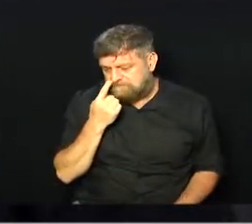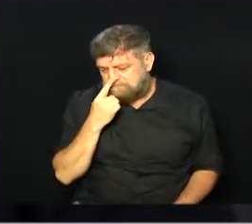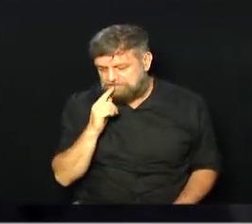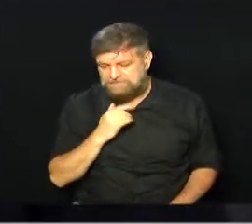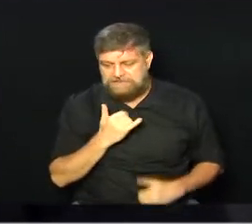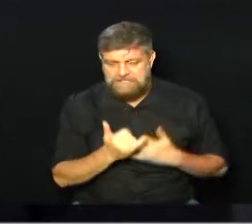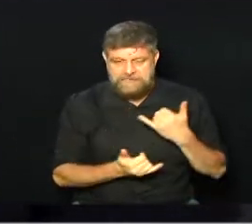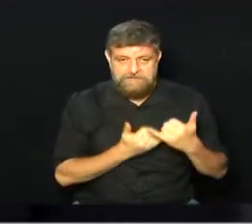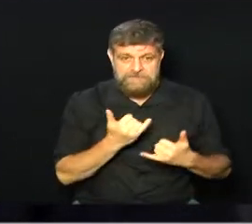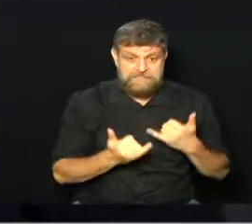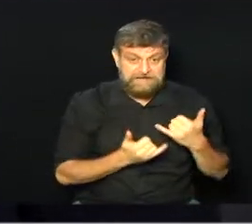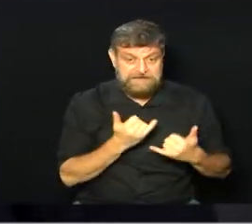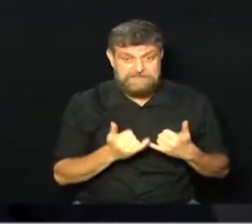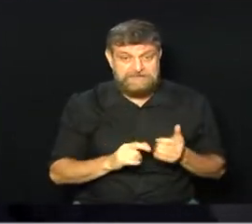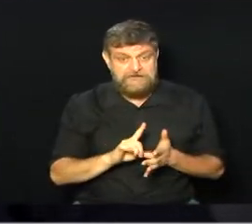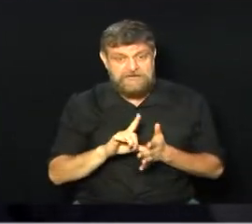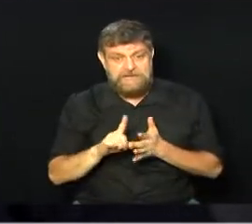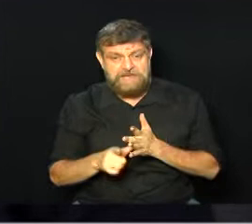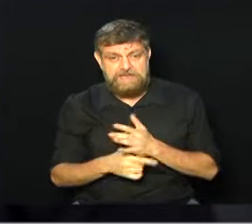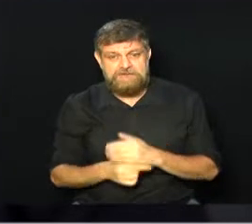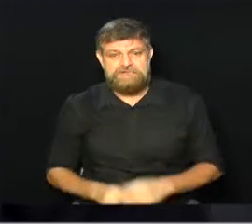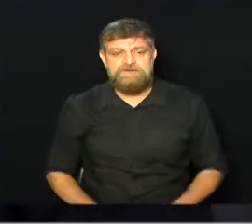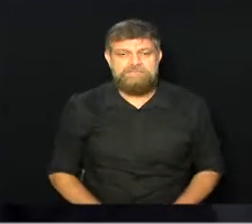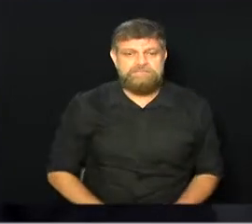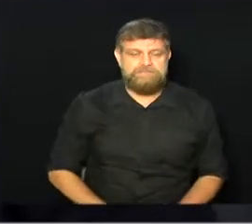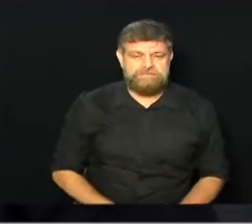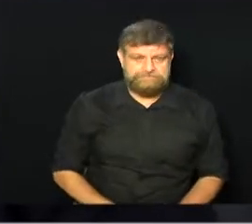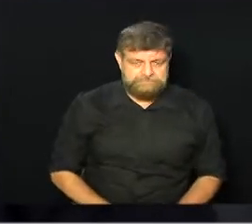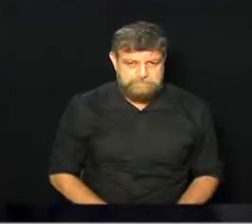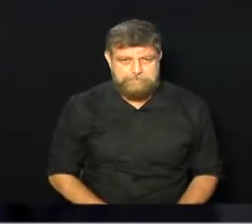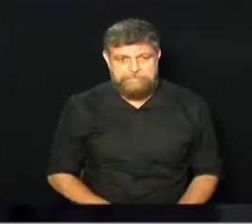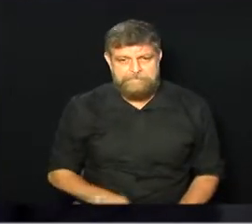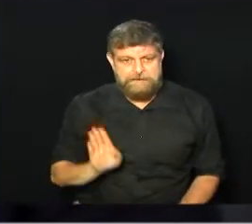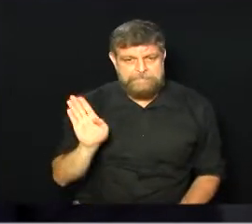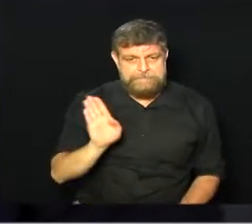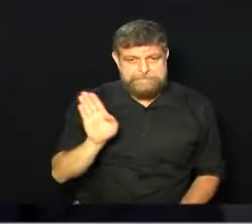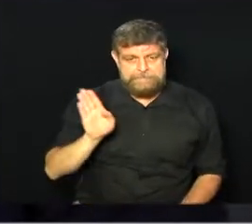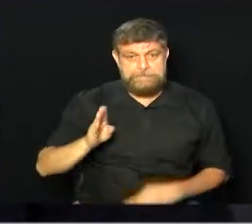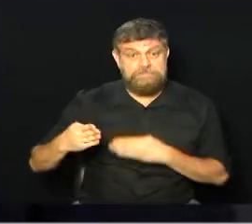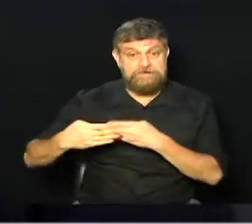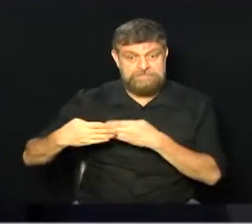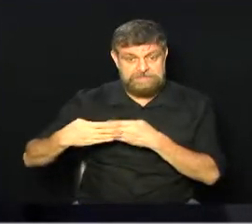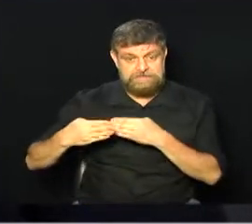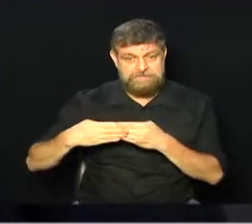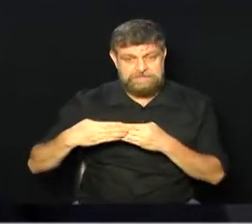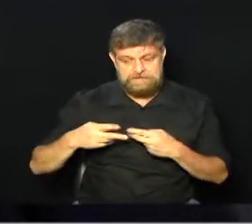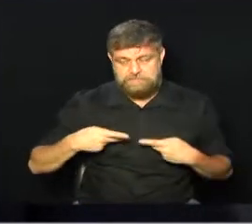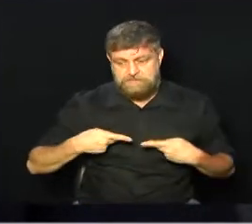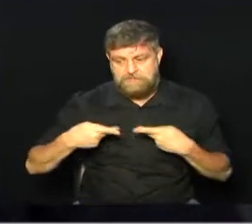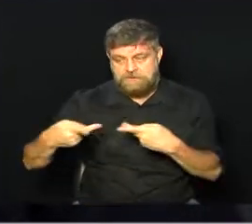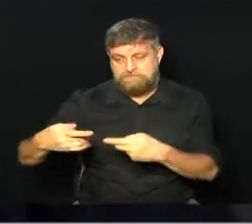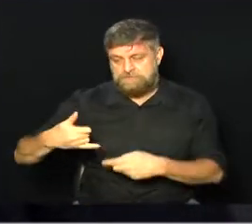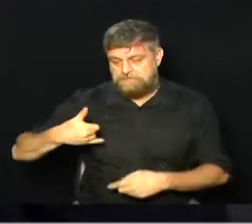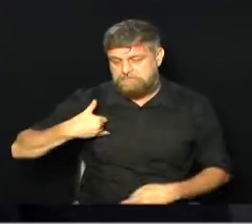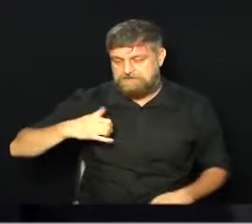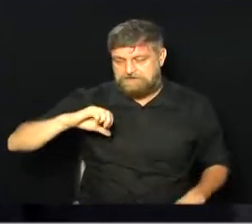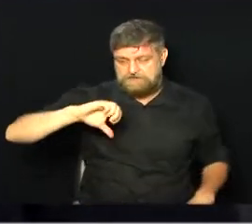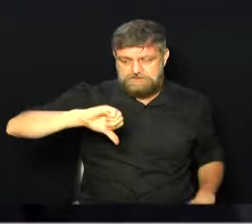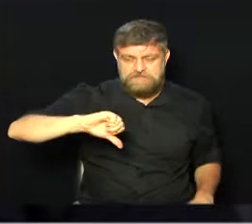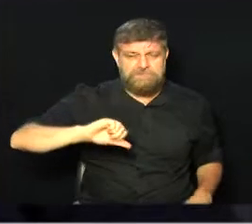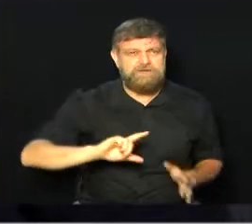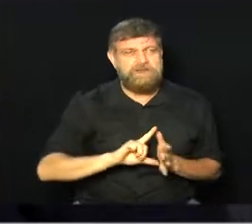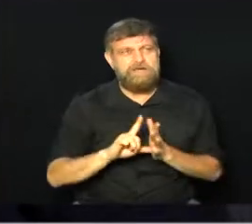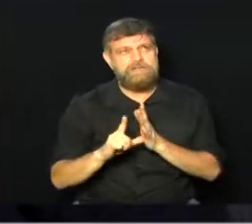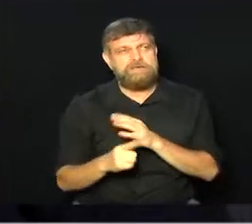depois entrei escolinha, fui para o Botafogo de Ribeirão Preto, um convite quando eu tinha 9 anos ainda. Aí, aos 13